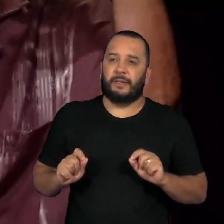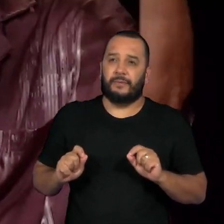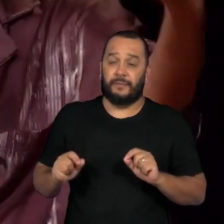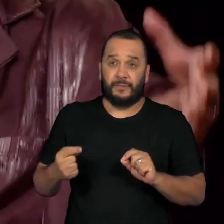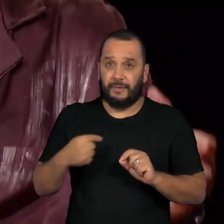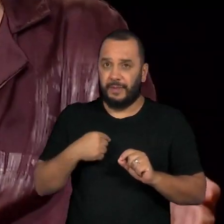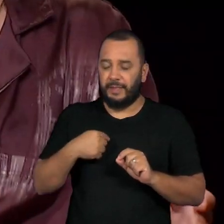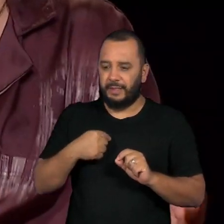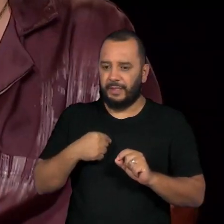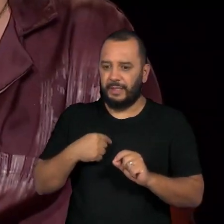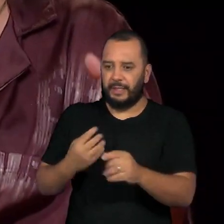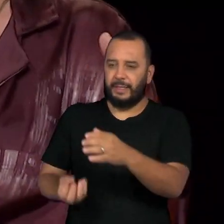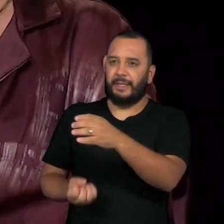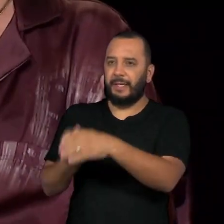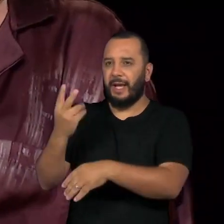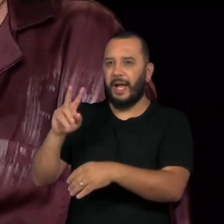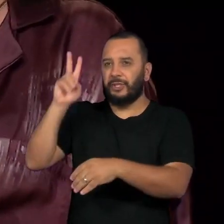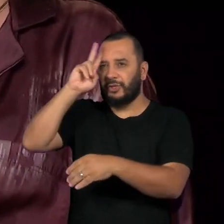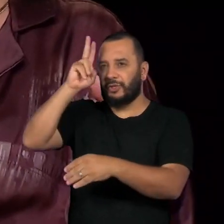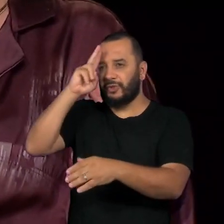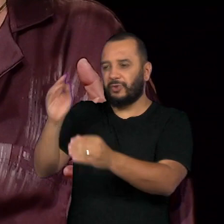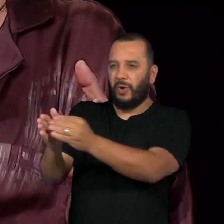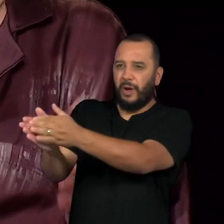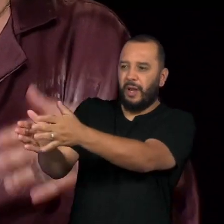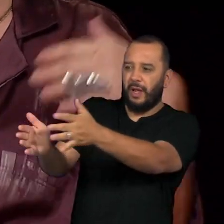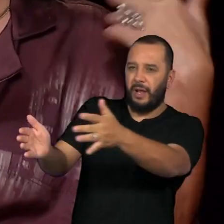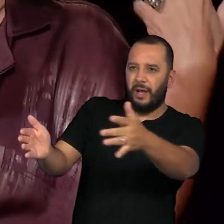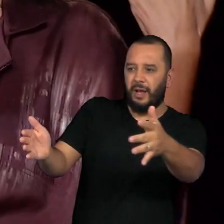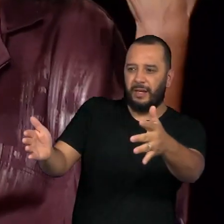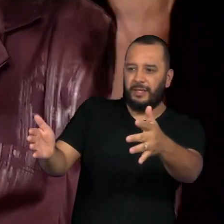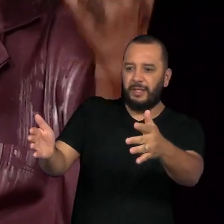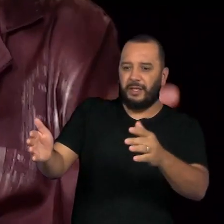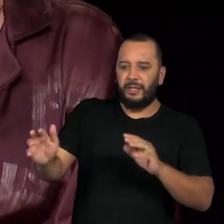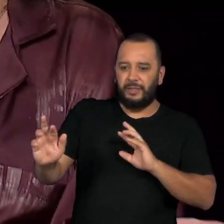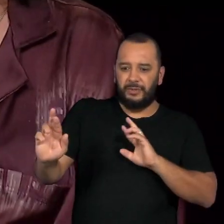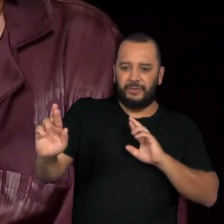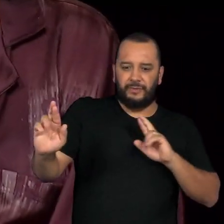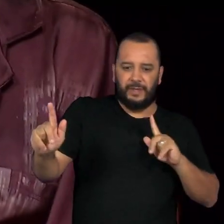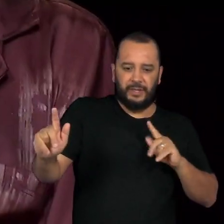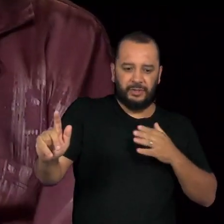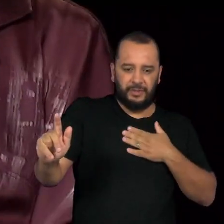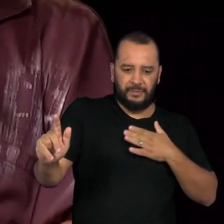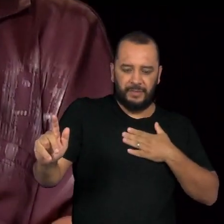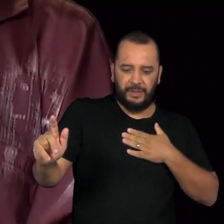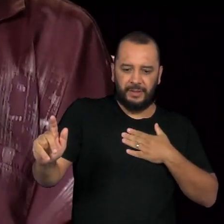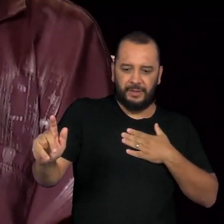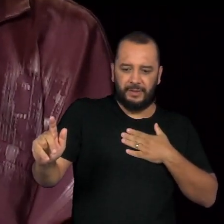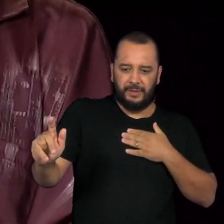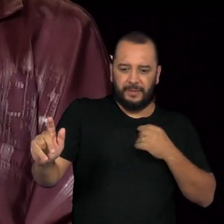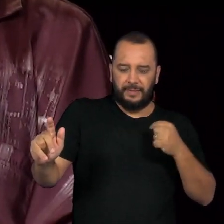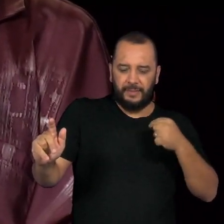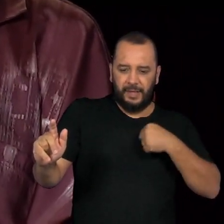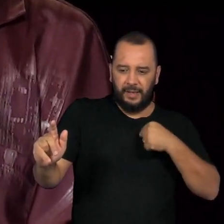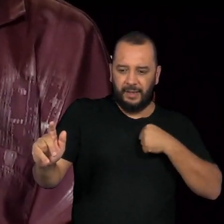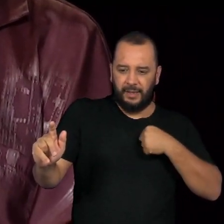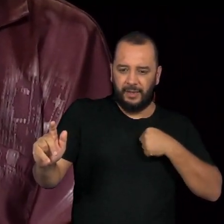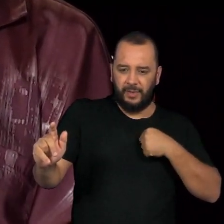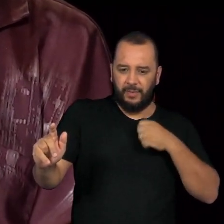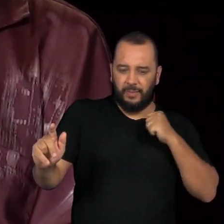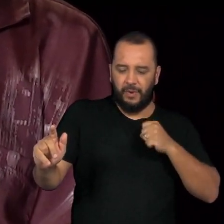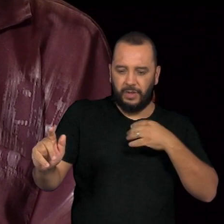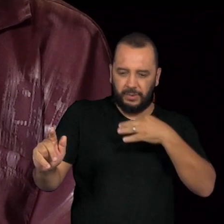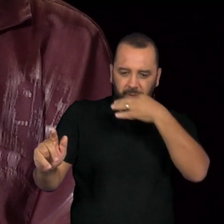uma história bem diferente da tua para você poder se colocar muito. E acho que esses